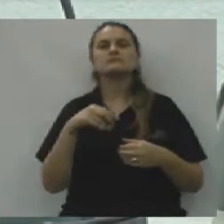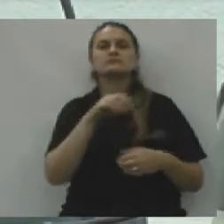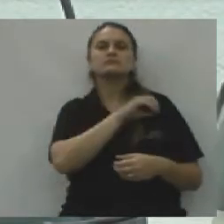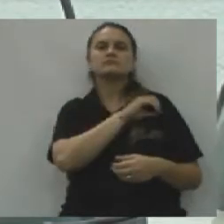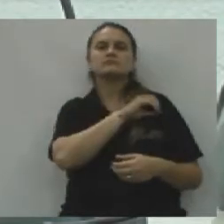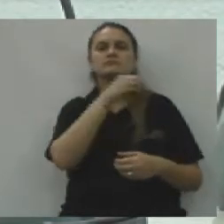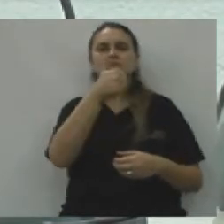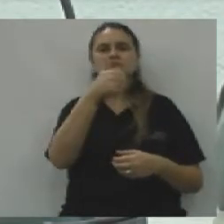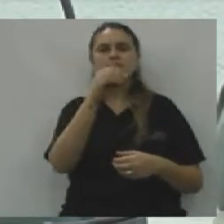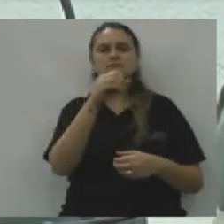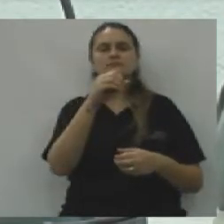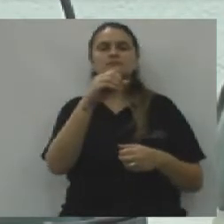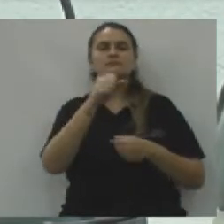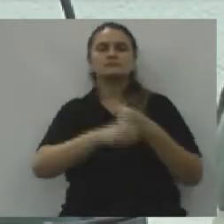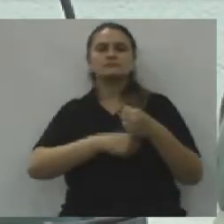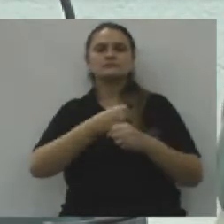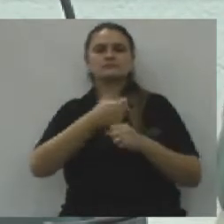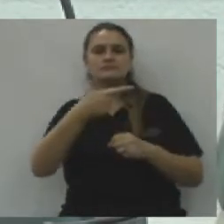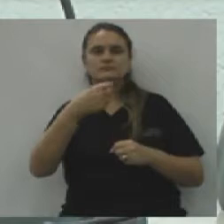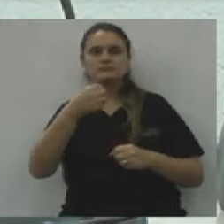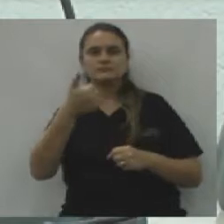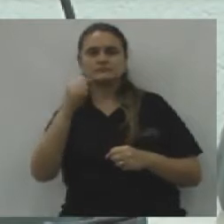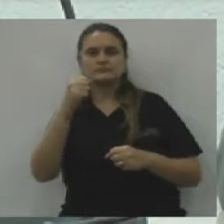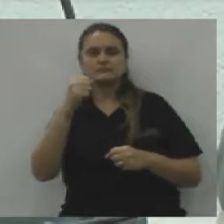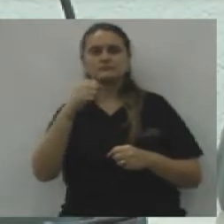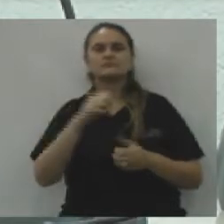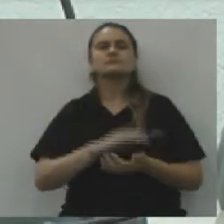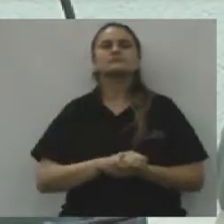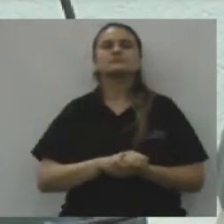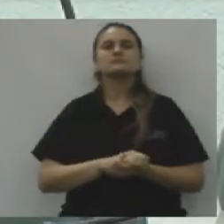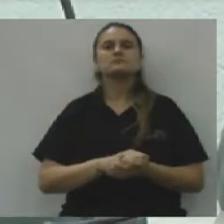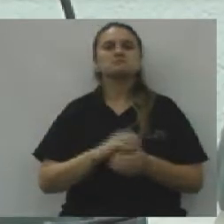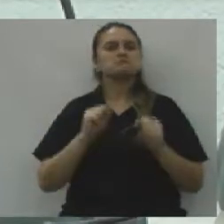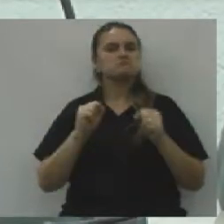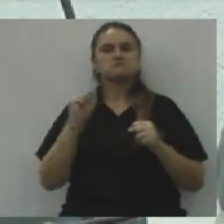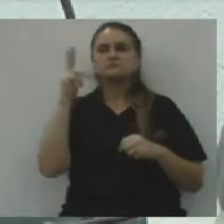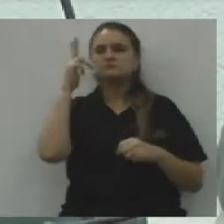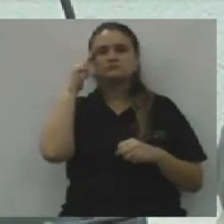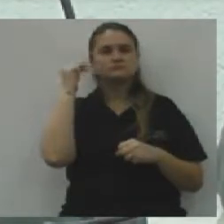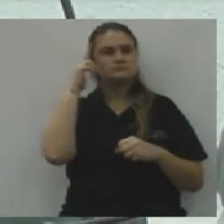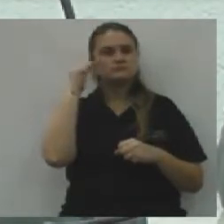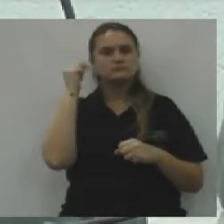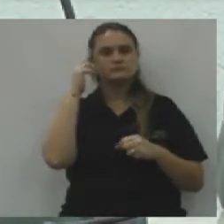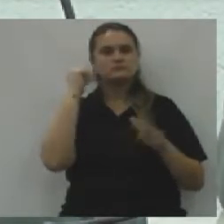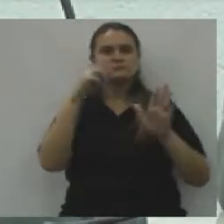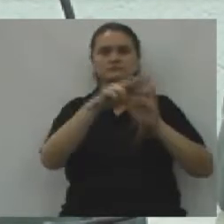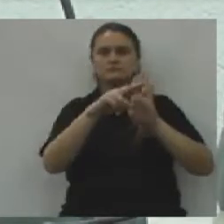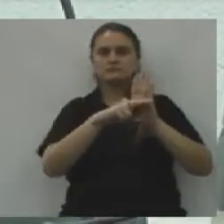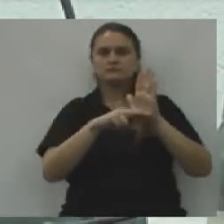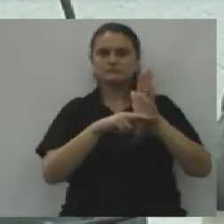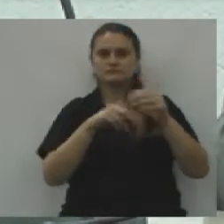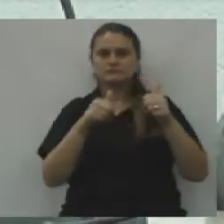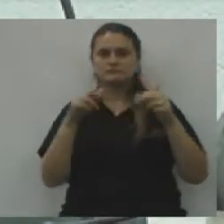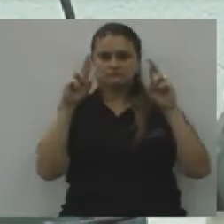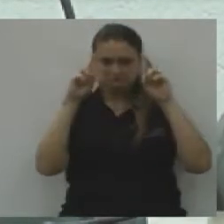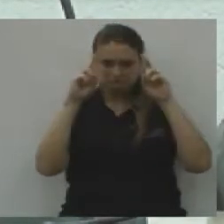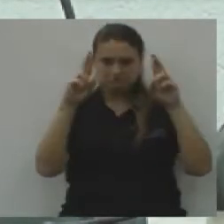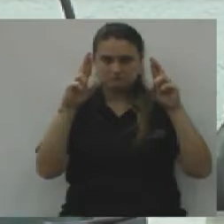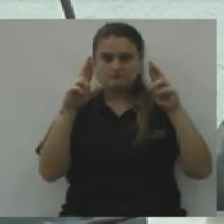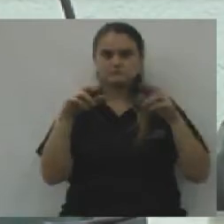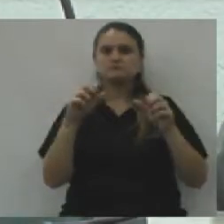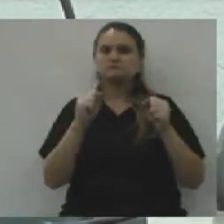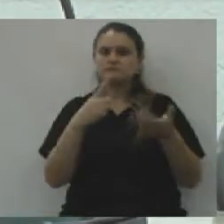número 10/2018 do Poder Executivo, devendo seguir os trâmites do regimento, considerando